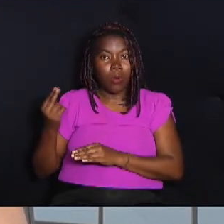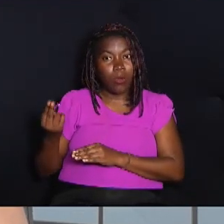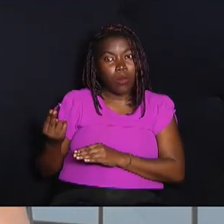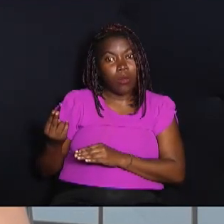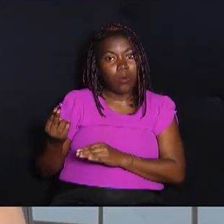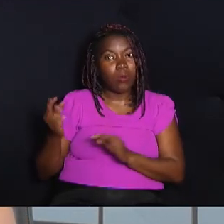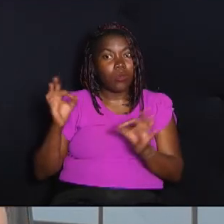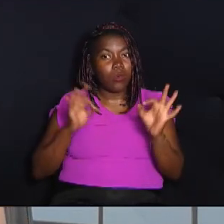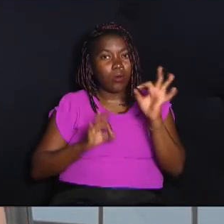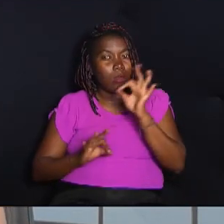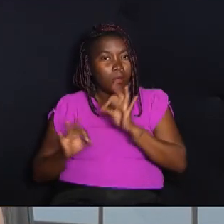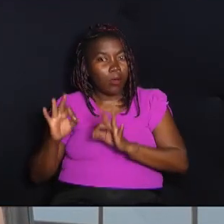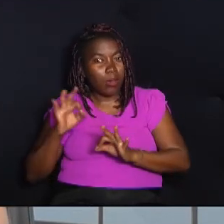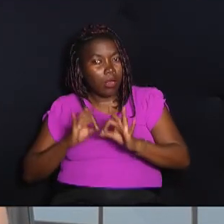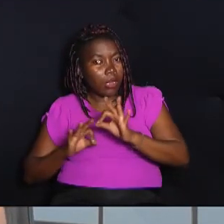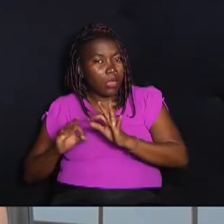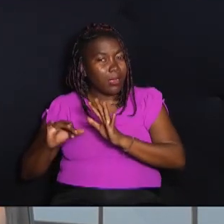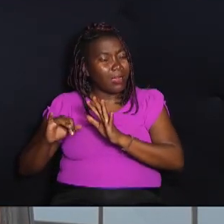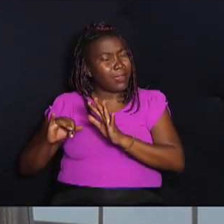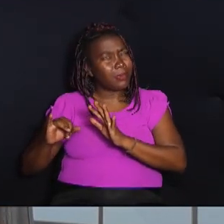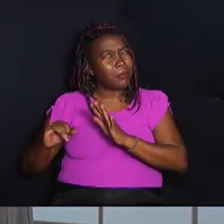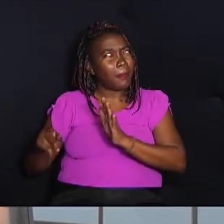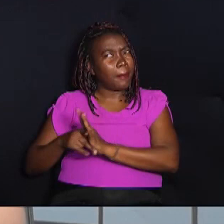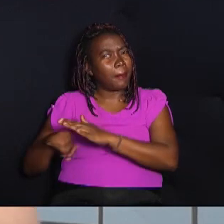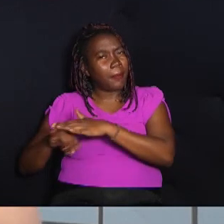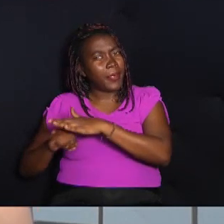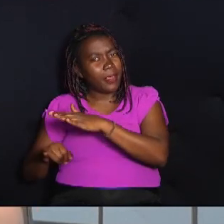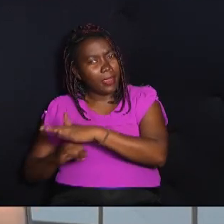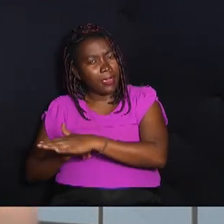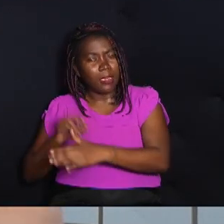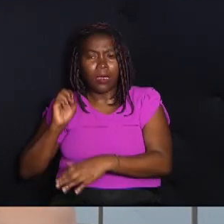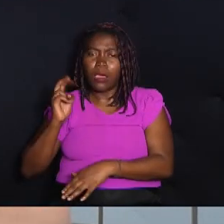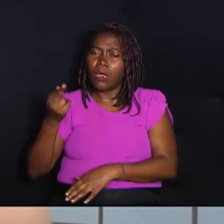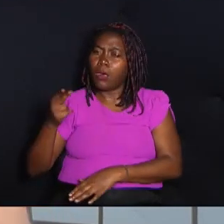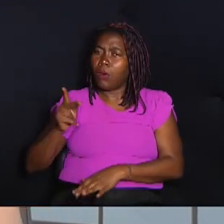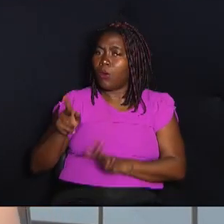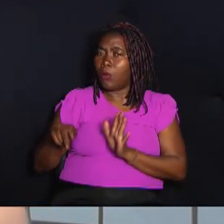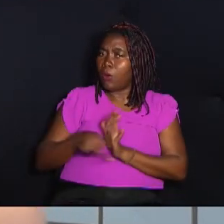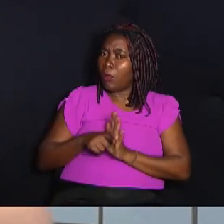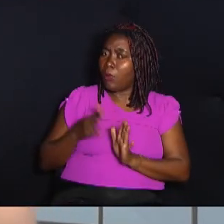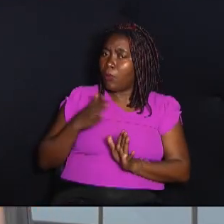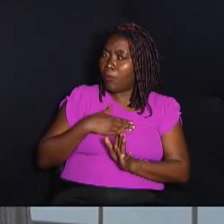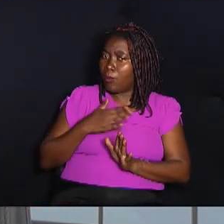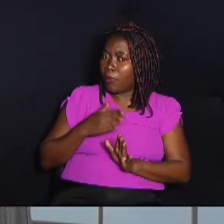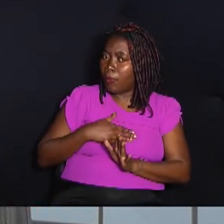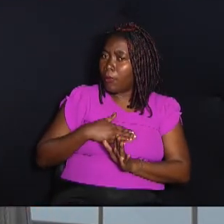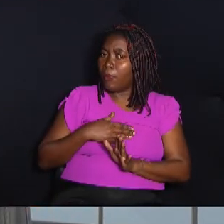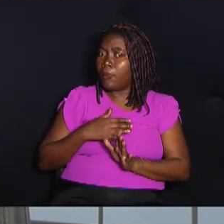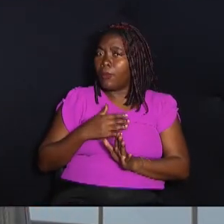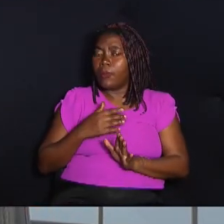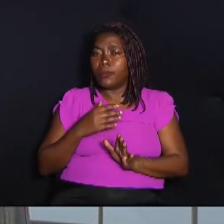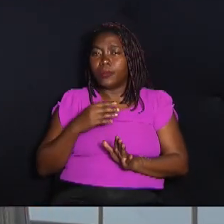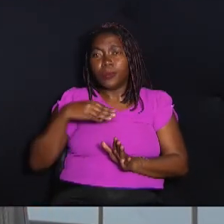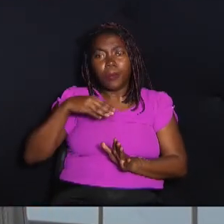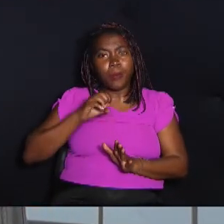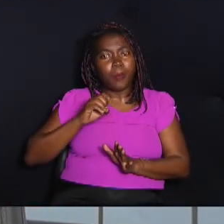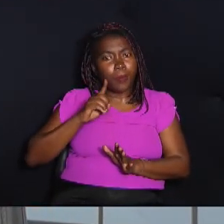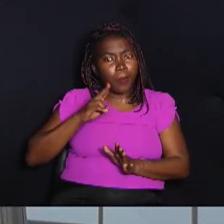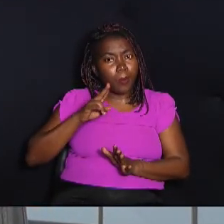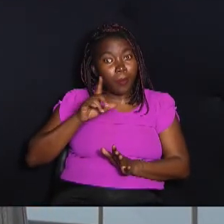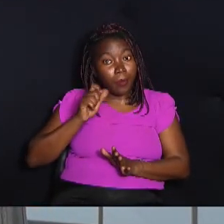é da instituição e às vezes é da pessoa, né, modular essa necessidade aí do trabalho.